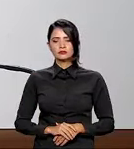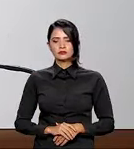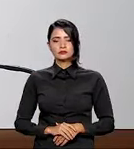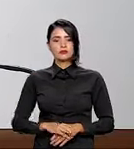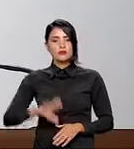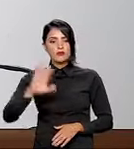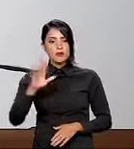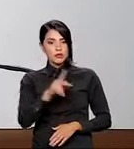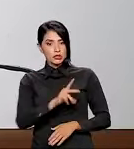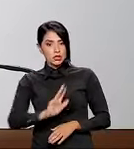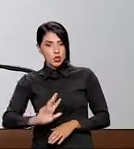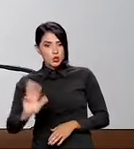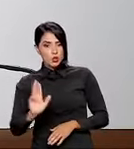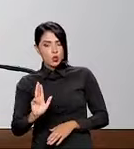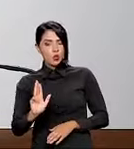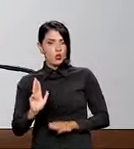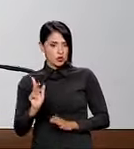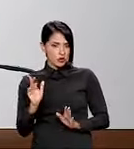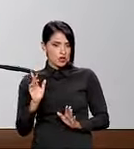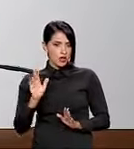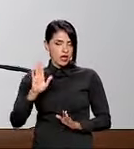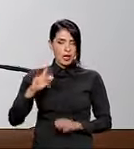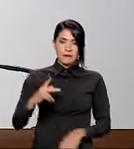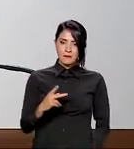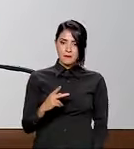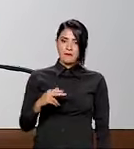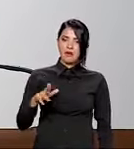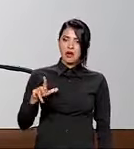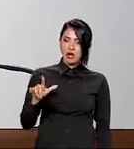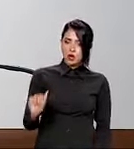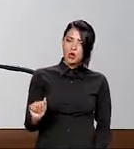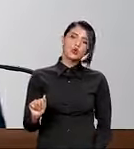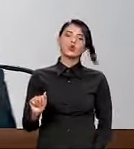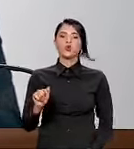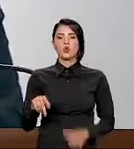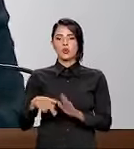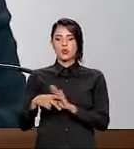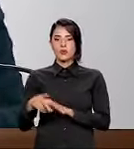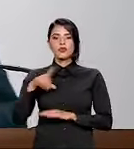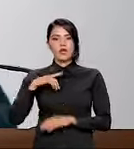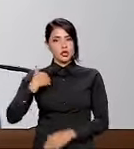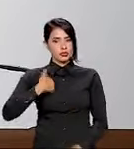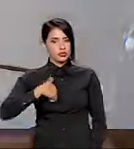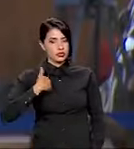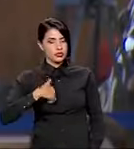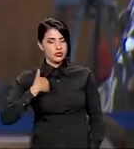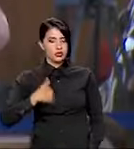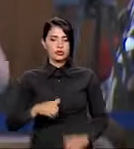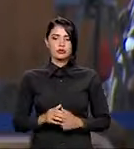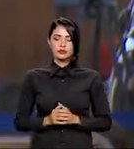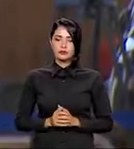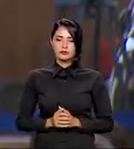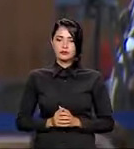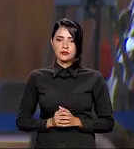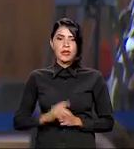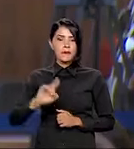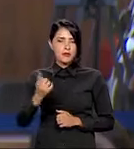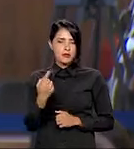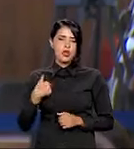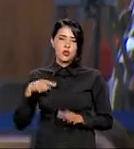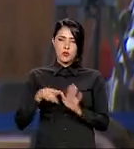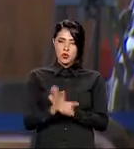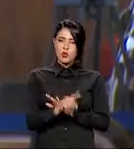Aqui, presidente Lula. Pablo Giuliano, da agência Telam, da Argentina. Primeiro,